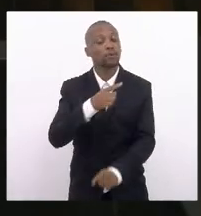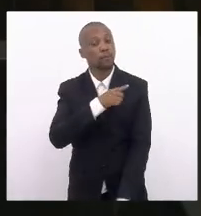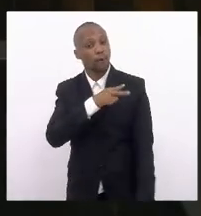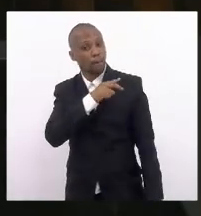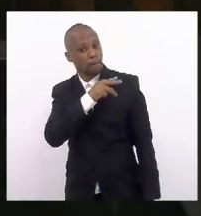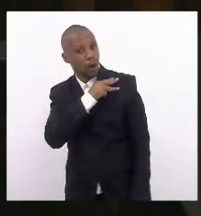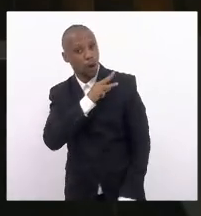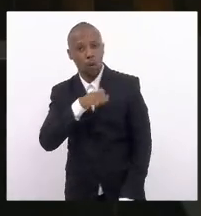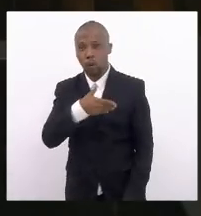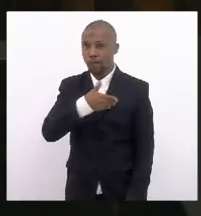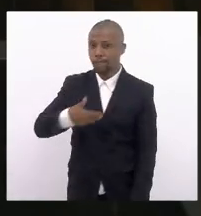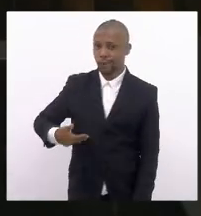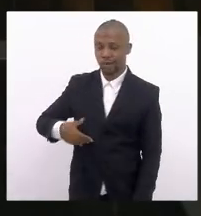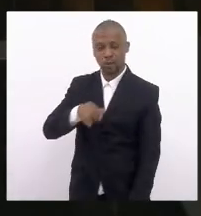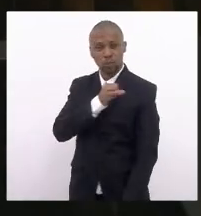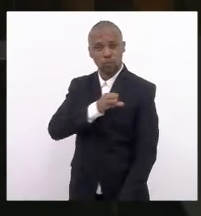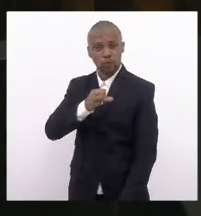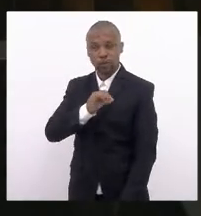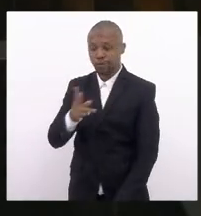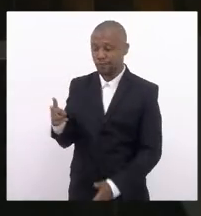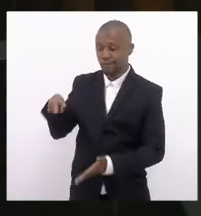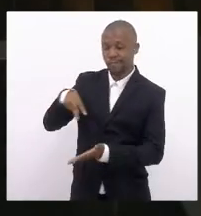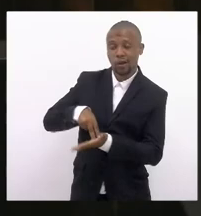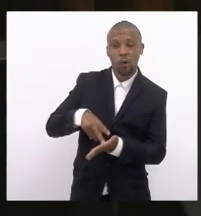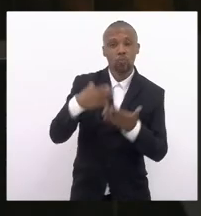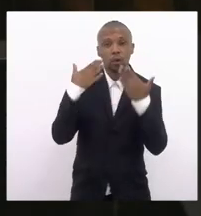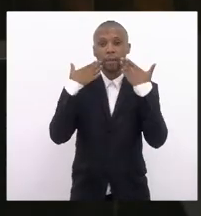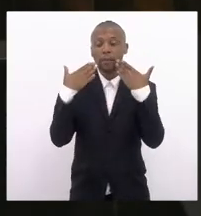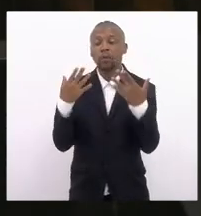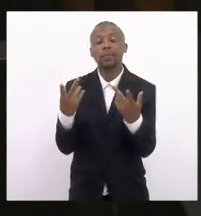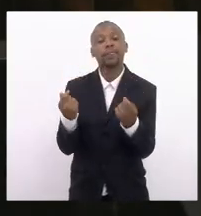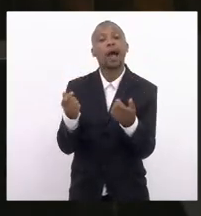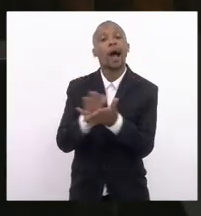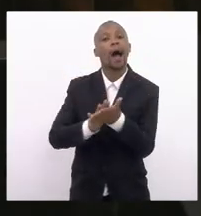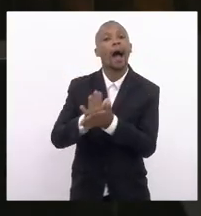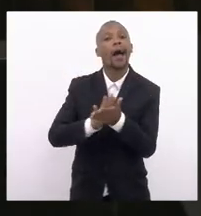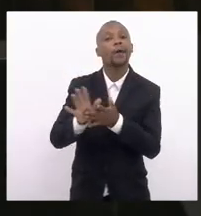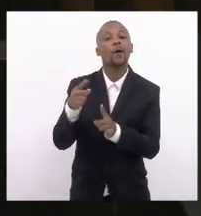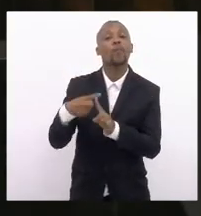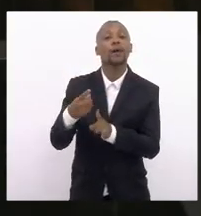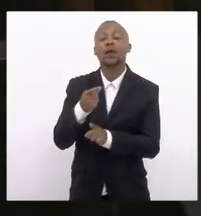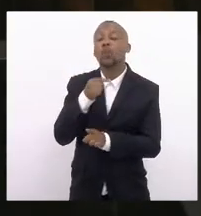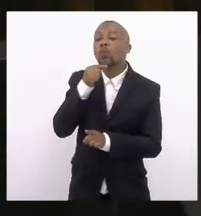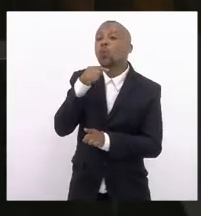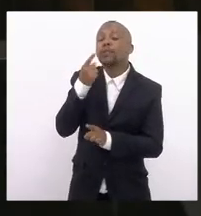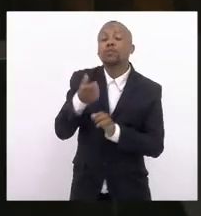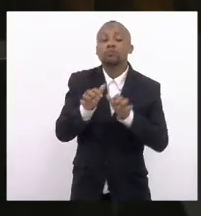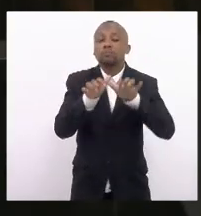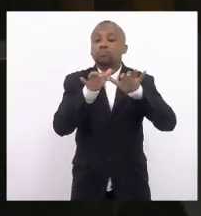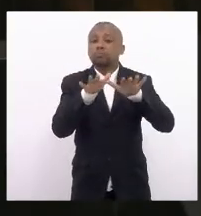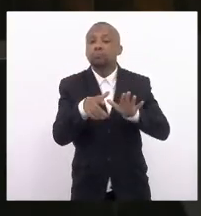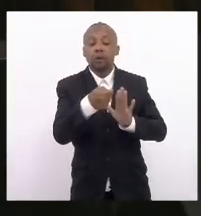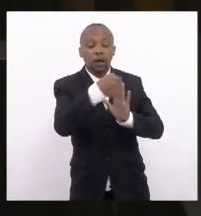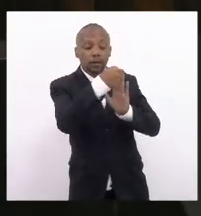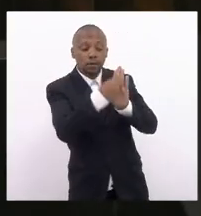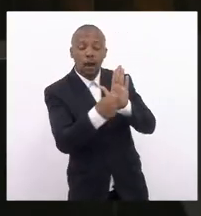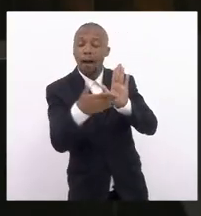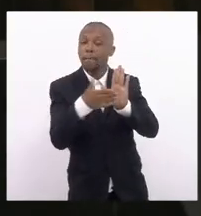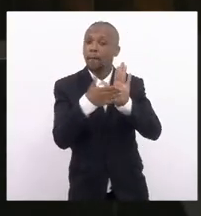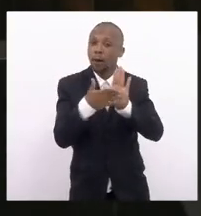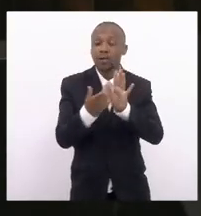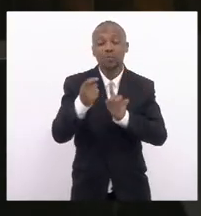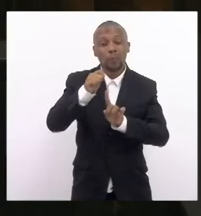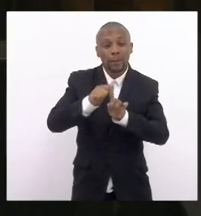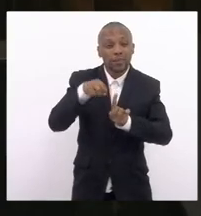audiência pública, não apresentou nada, porque ainda não tinha conseguido redigir a proposta. Isso já era no mês de